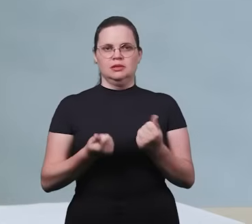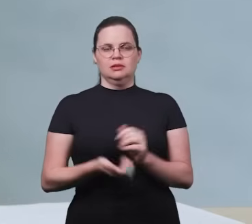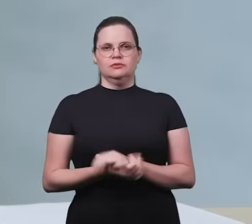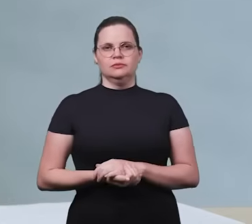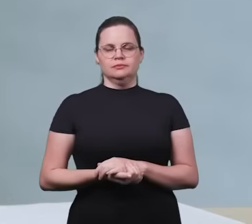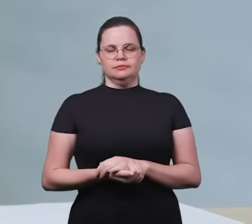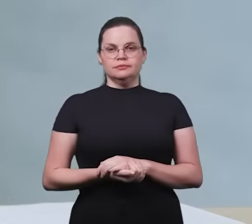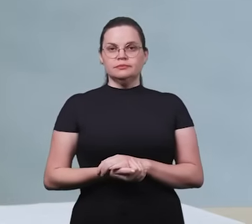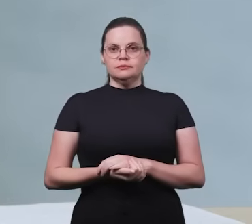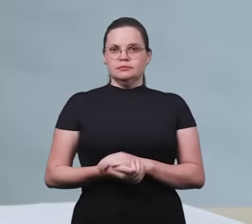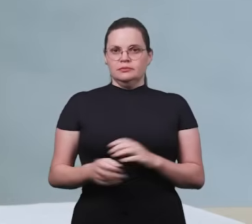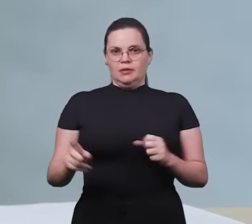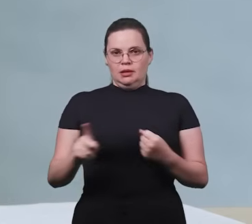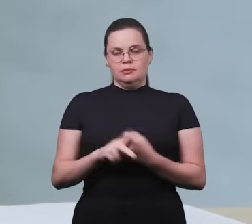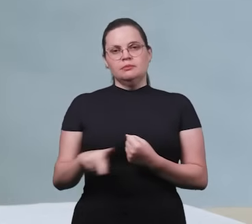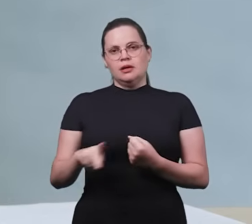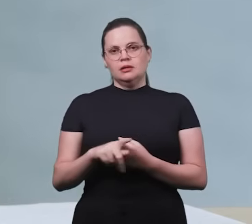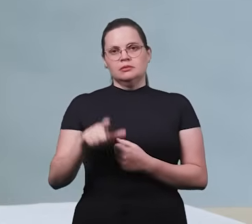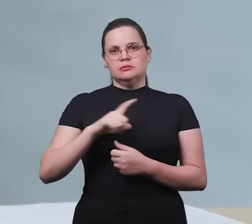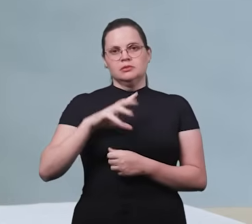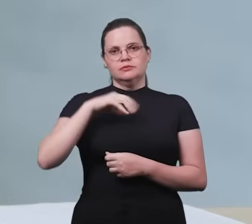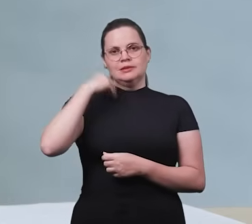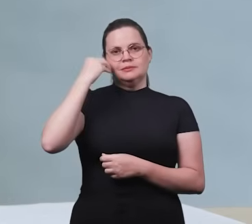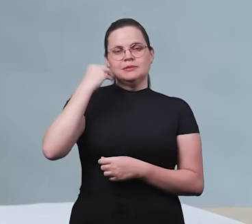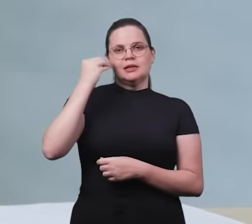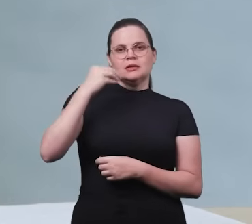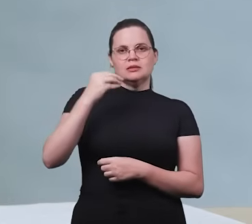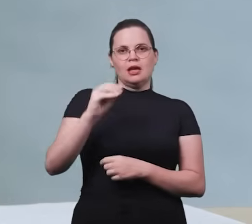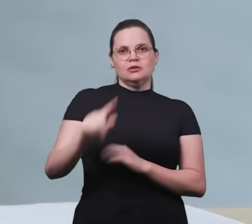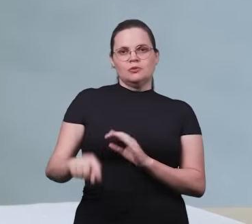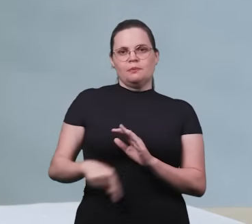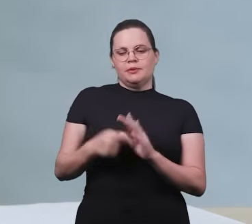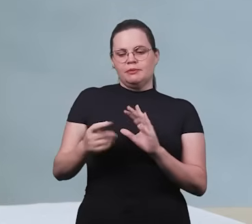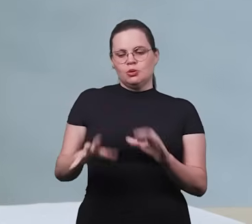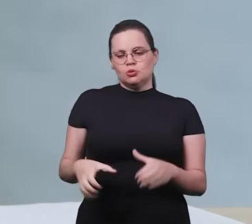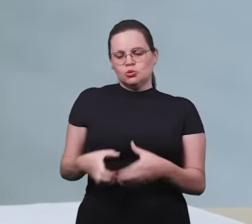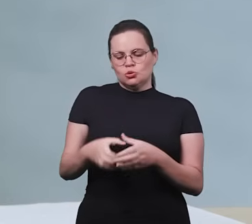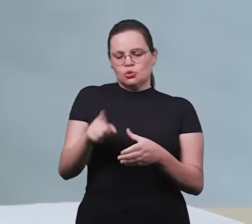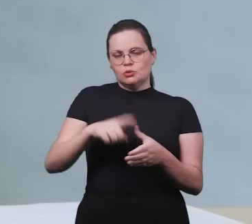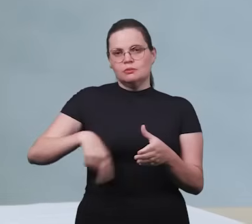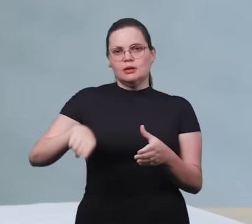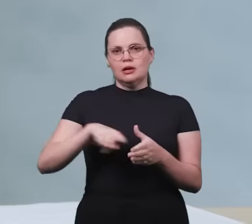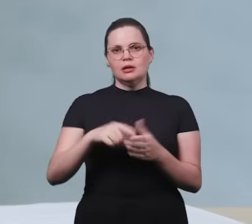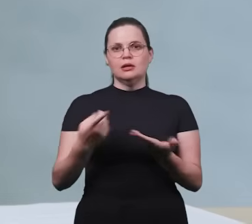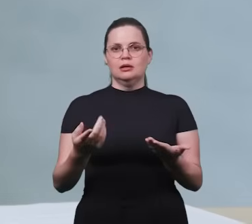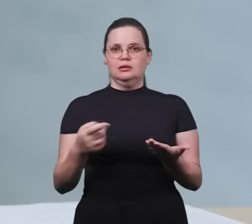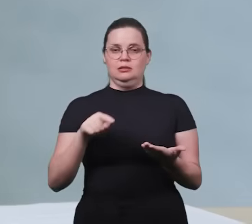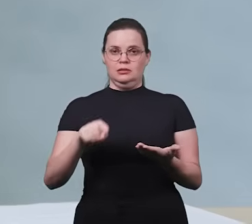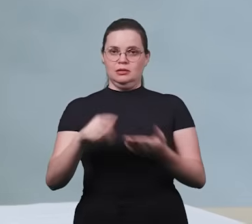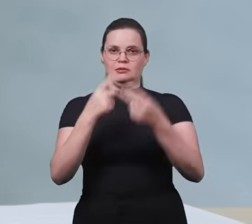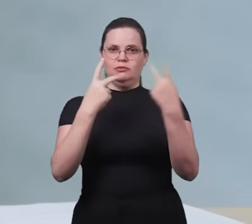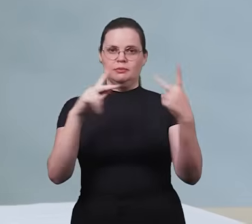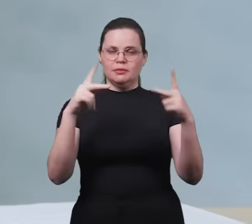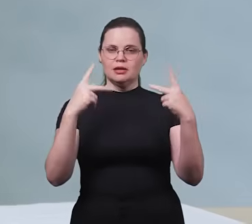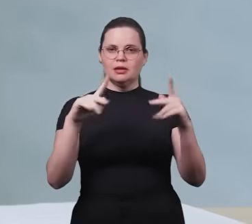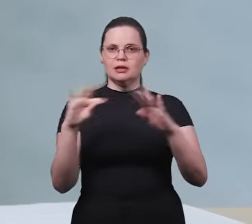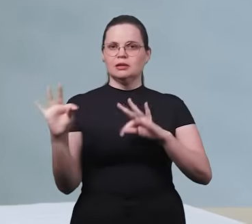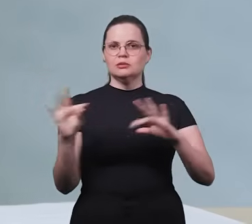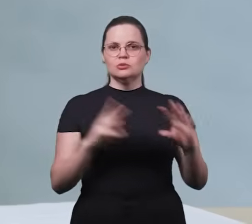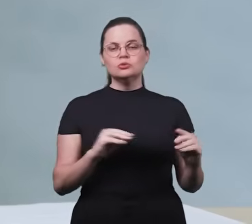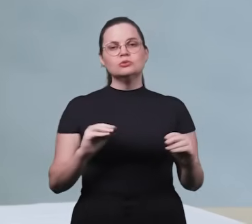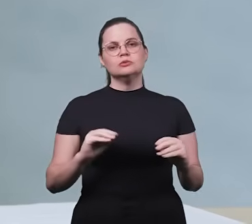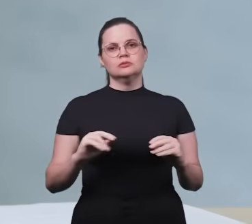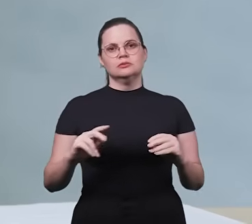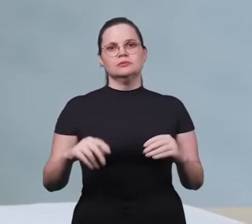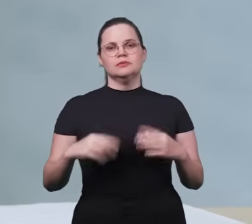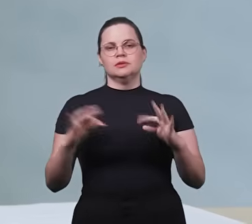E Pedro, ele foi protagonista dessa operação, se tornando então um grande pregador, um porta-voz e um mensageiro, fazendo cumprir de